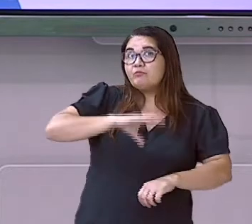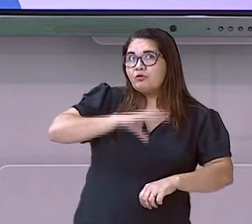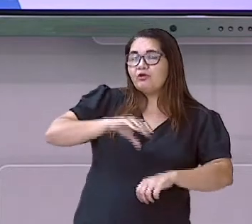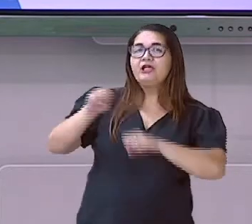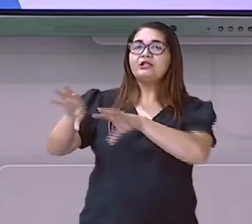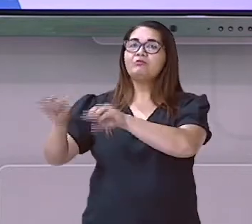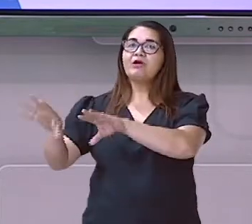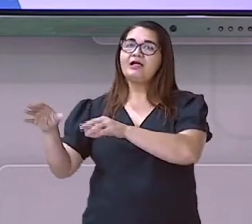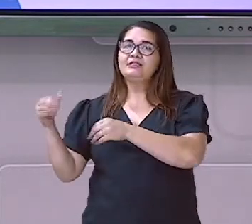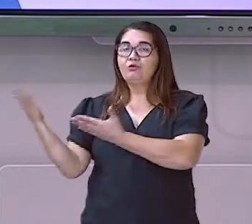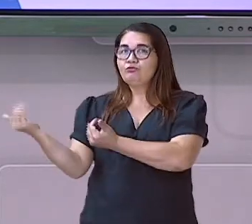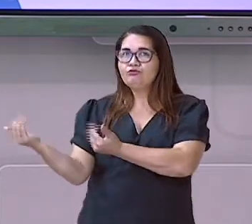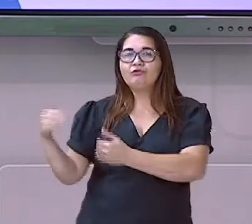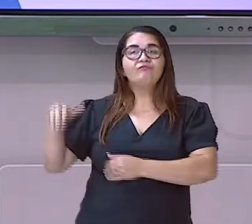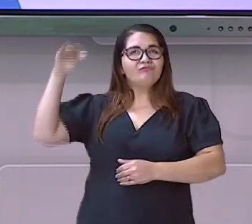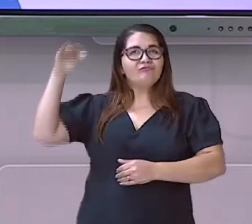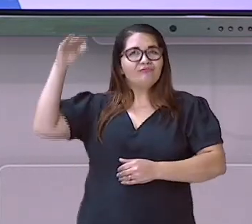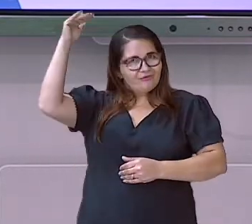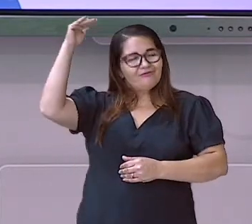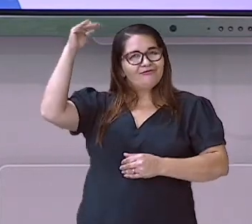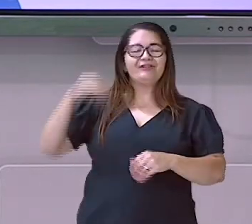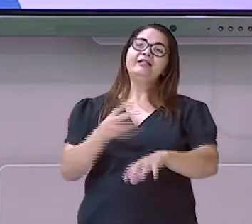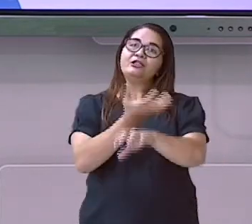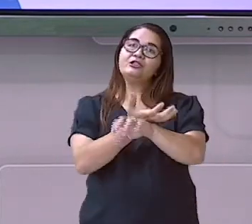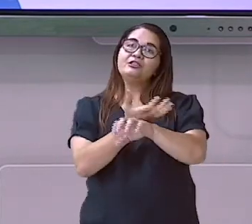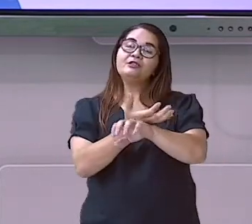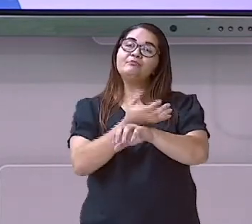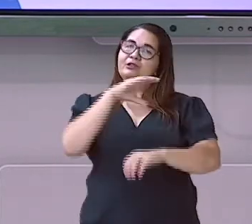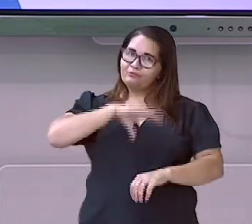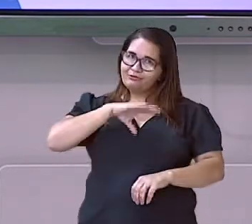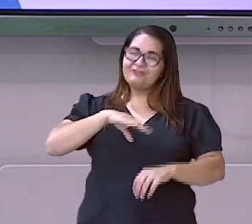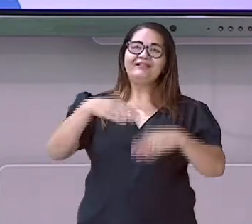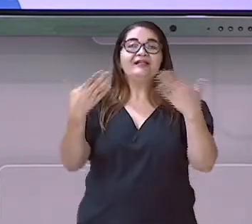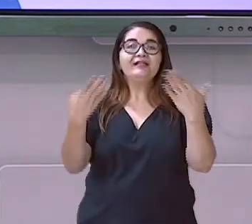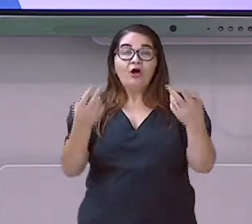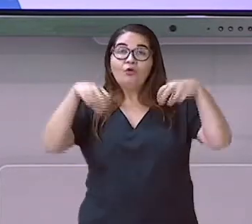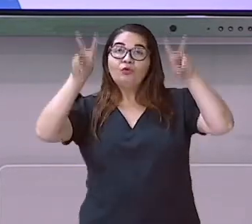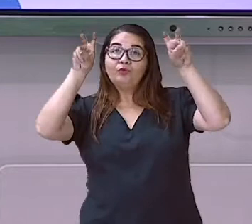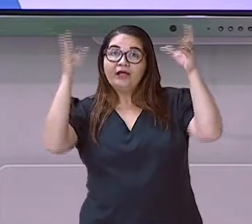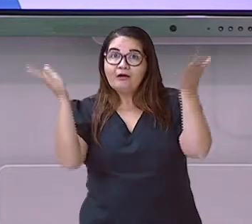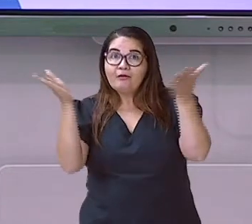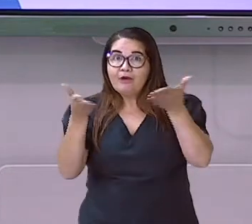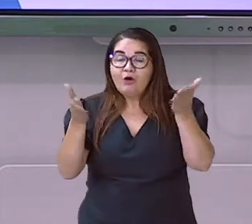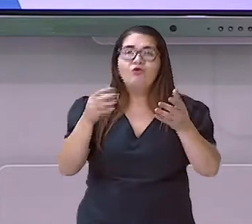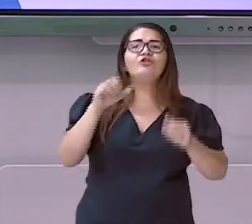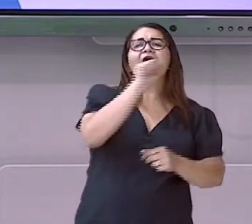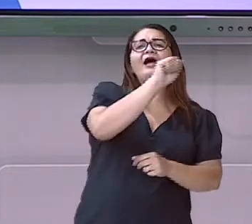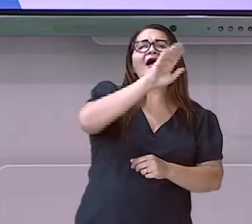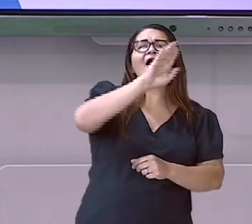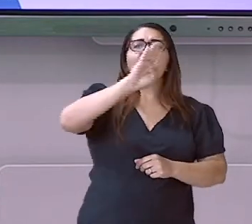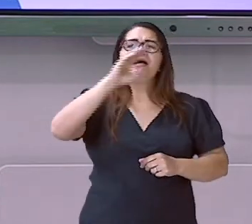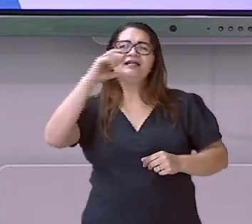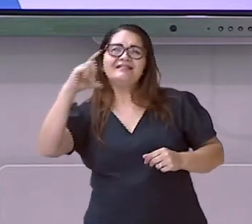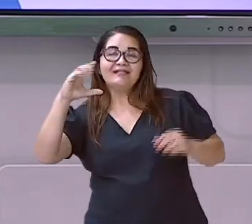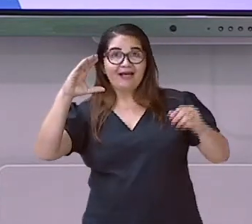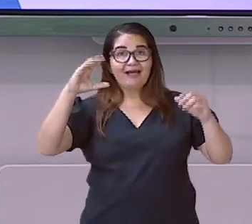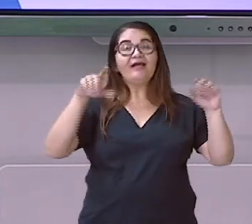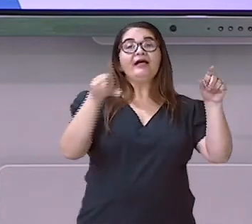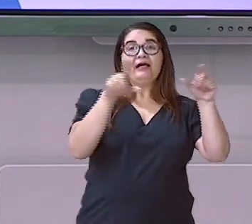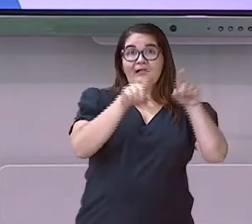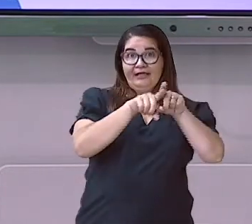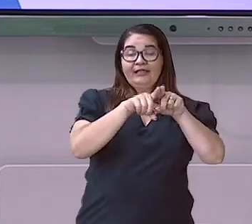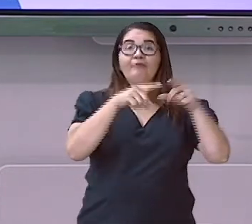Hoje abordaremos um assunto cotidiano no nosso dia a dia. Falaremos sobre o alfabeto, seus sons e